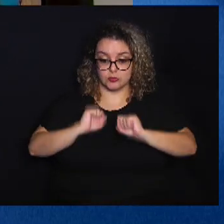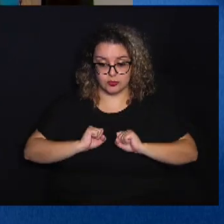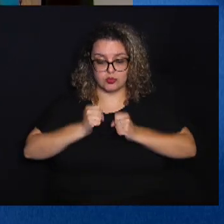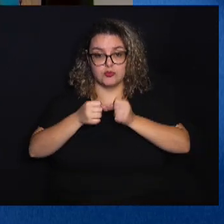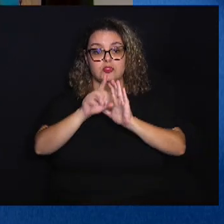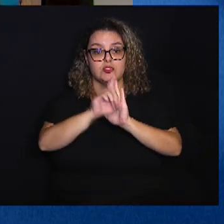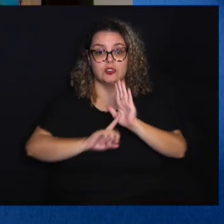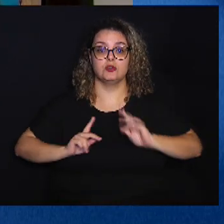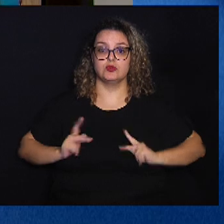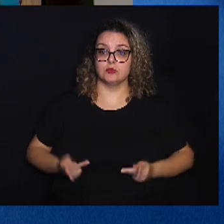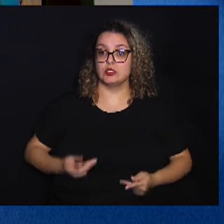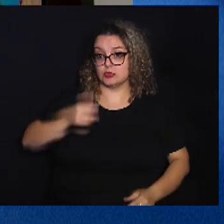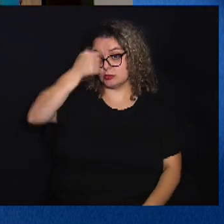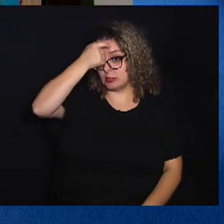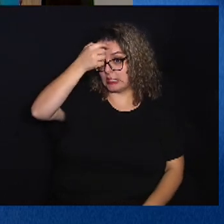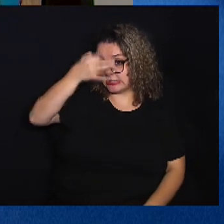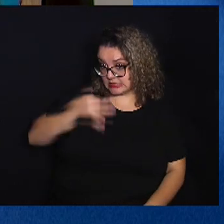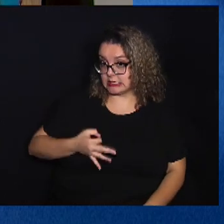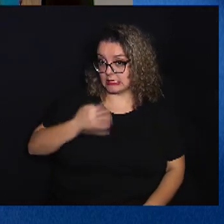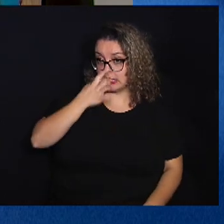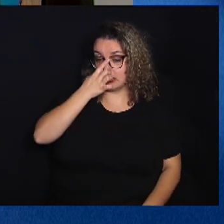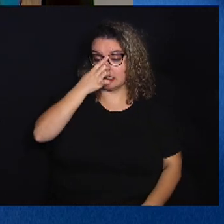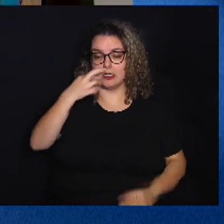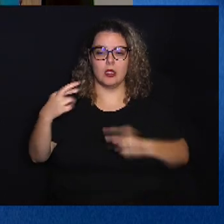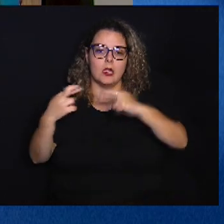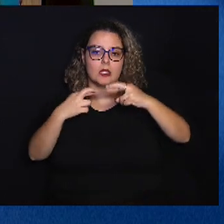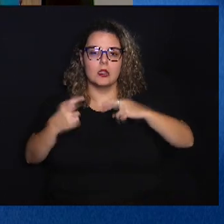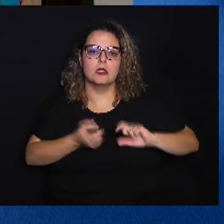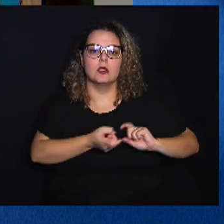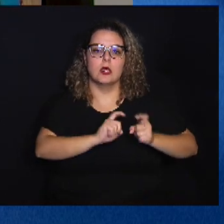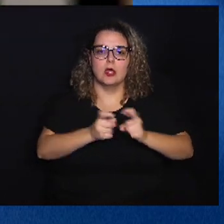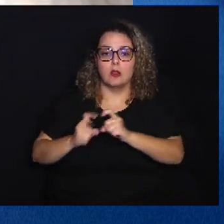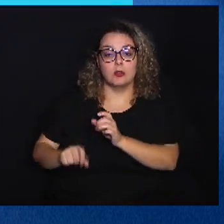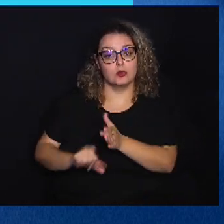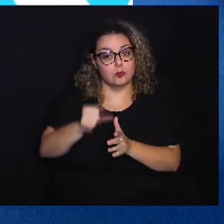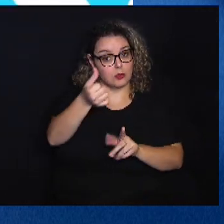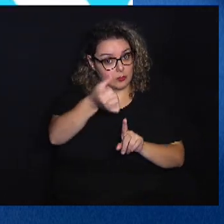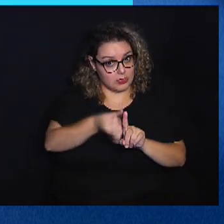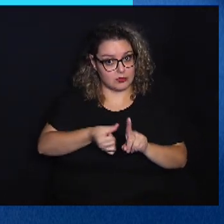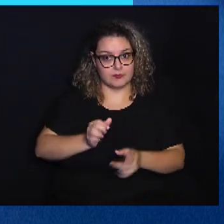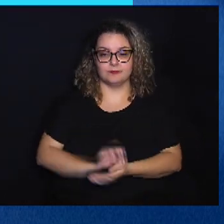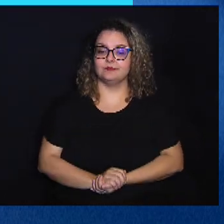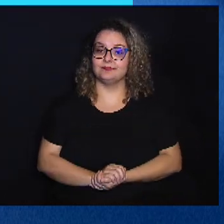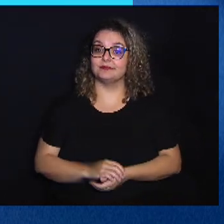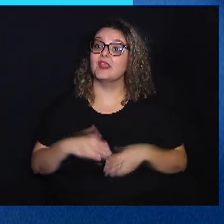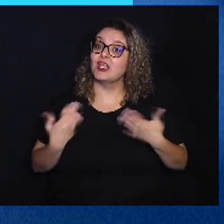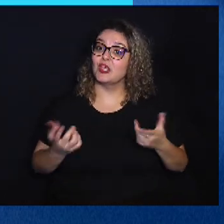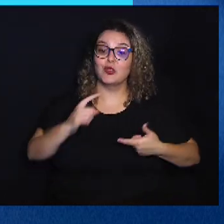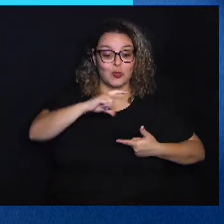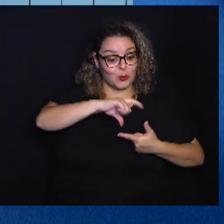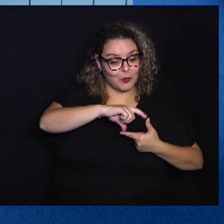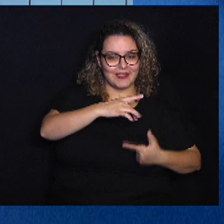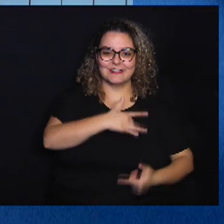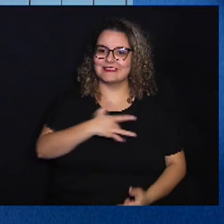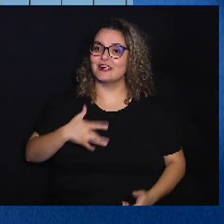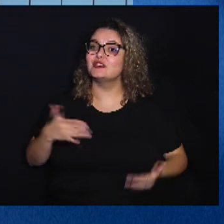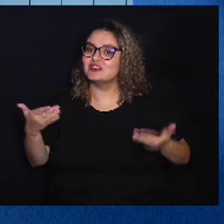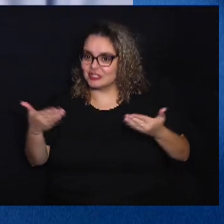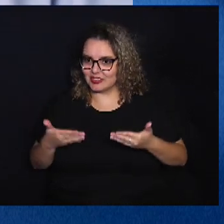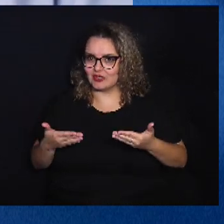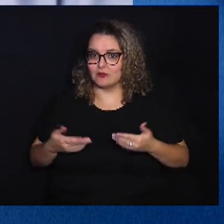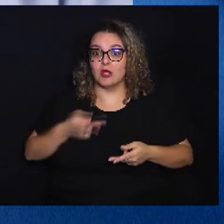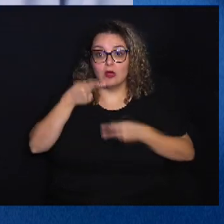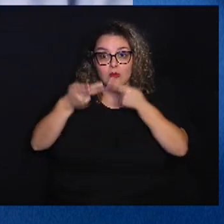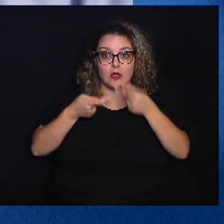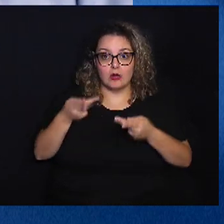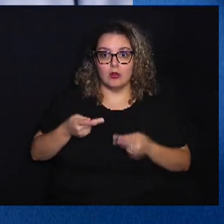e Cidadania, também analisa as reuniões do primeiro semestre. E o quadro Saúde Agora aborda